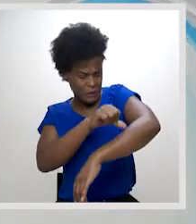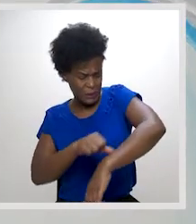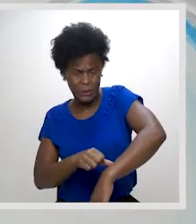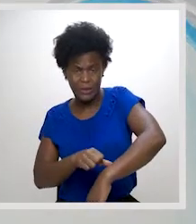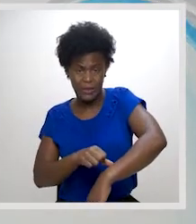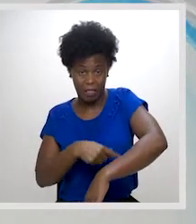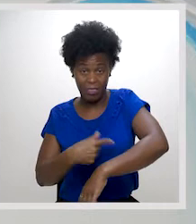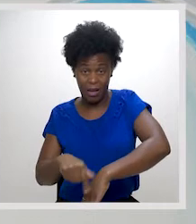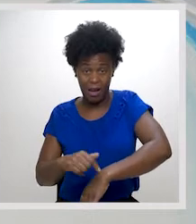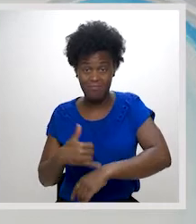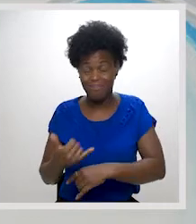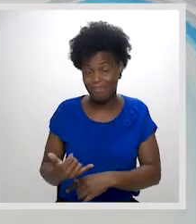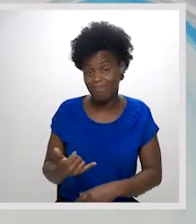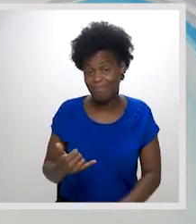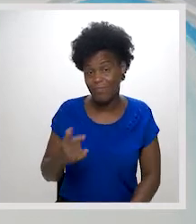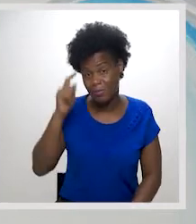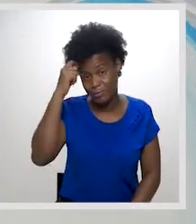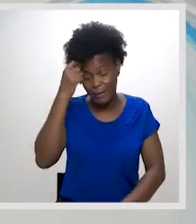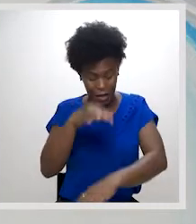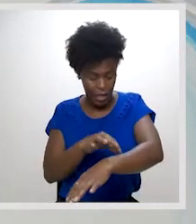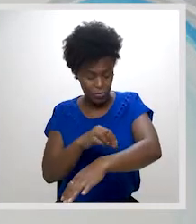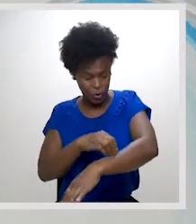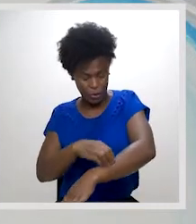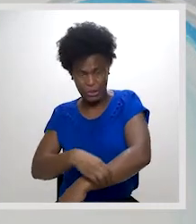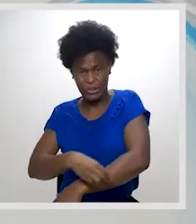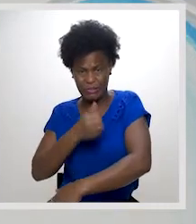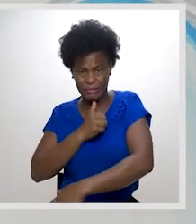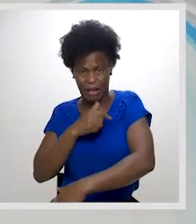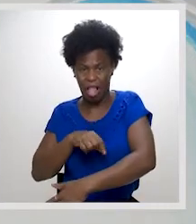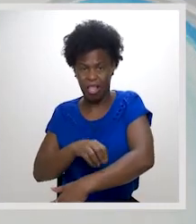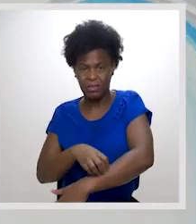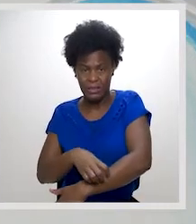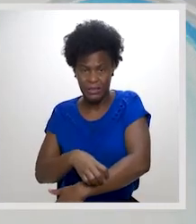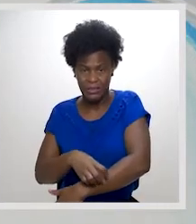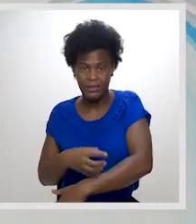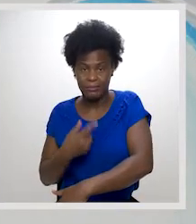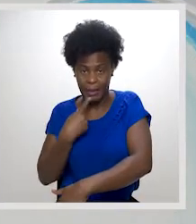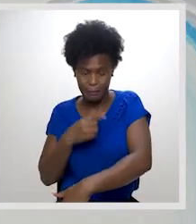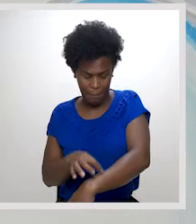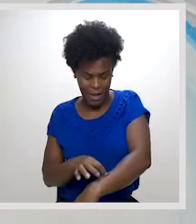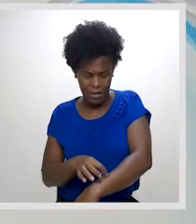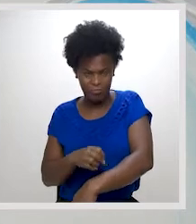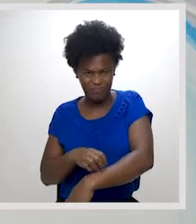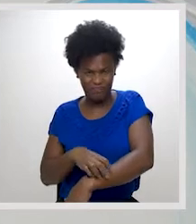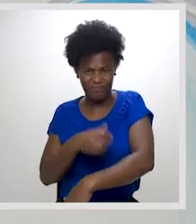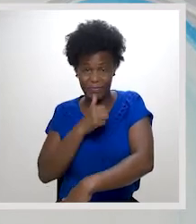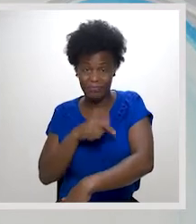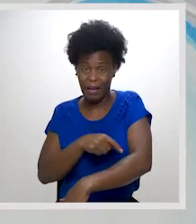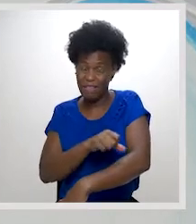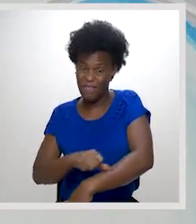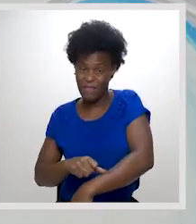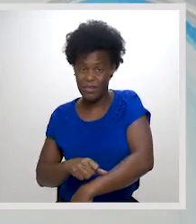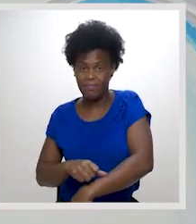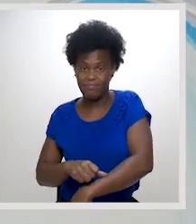pele, obviamente afeta os tecidos. Nesse caso, o tecido epidérmico, que é da pele, porque